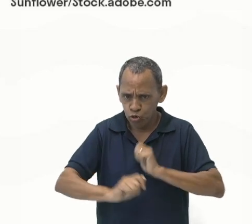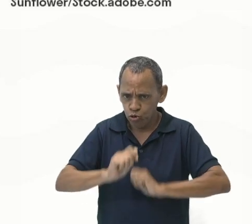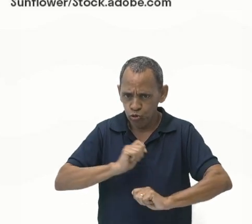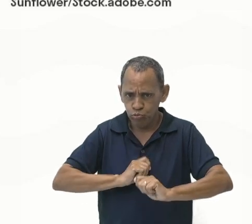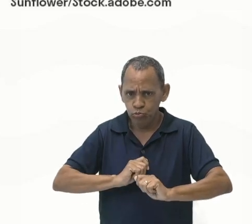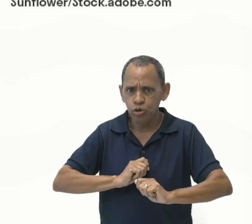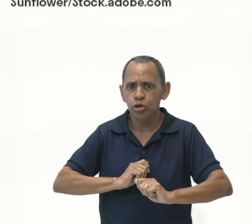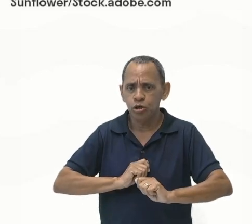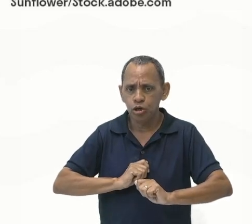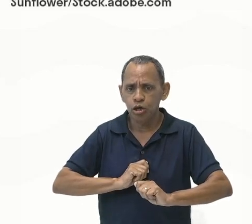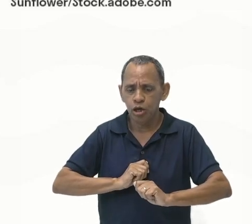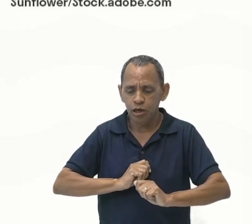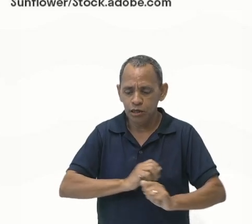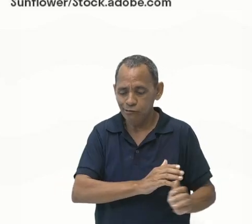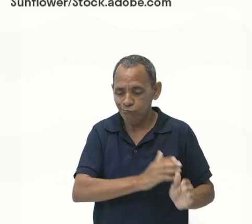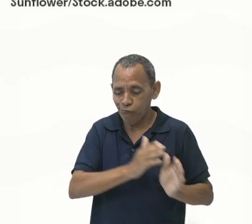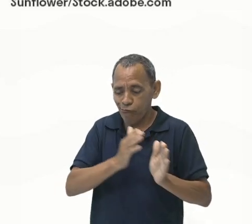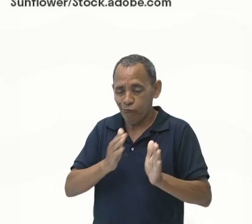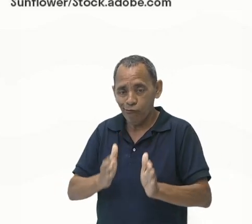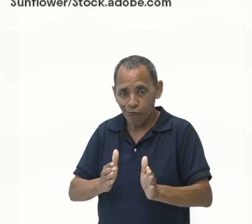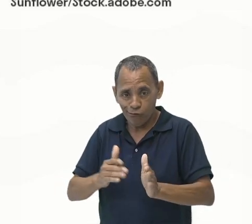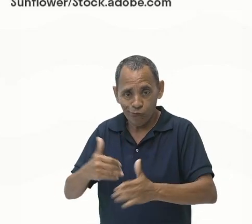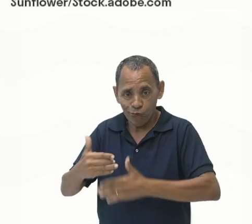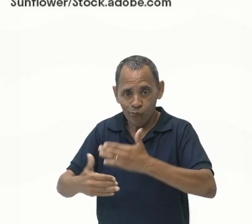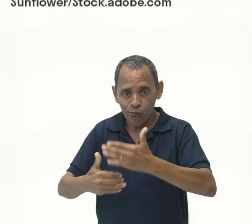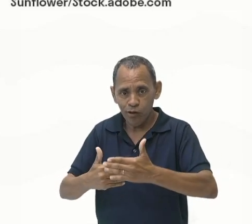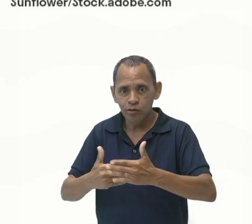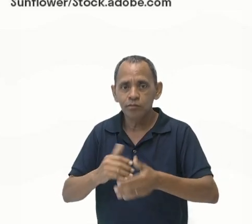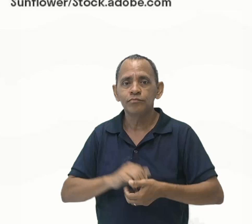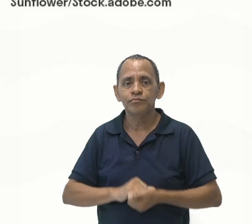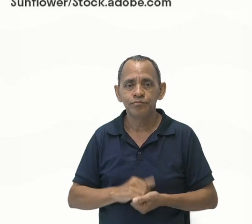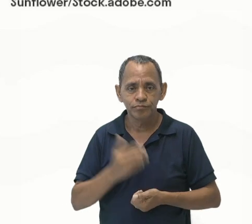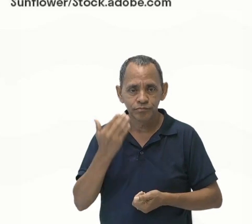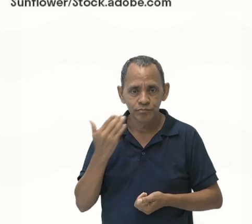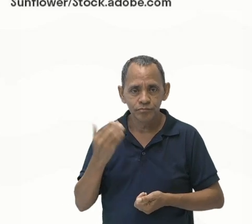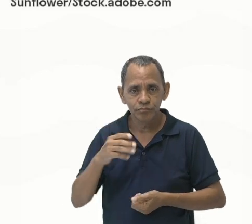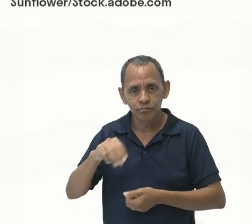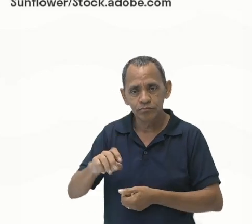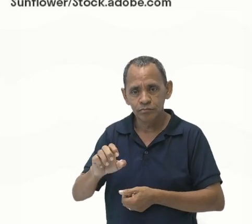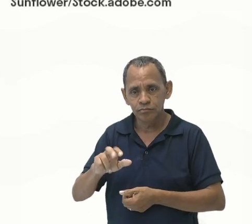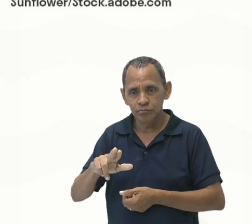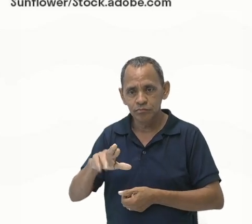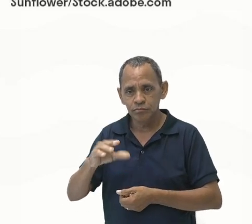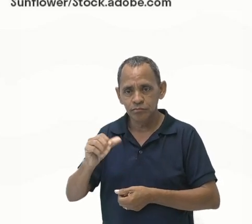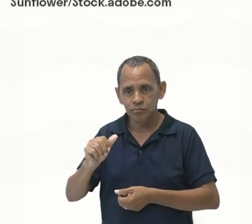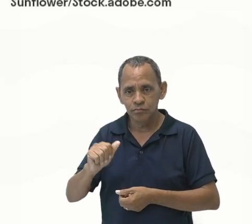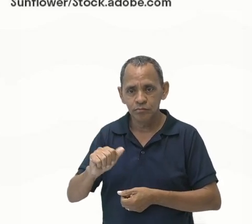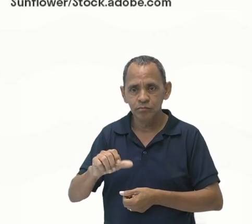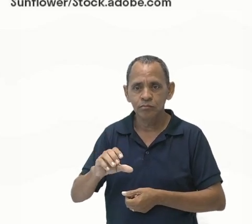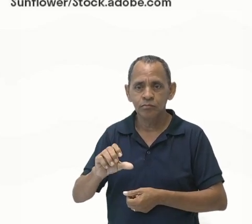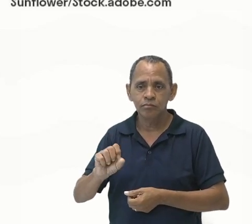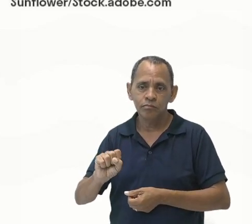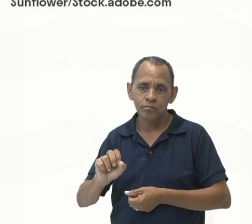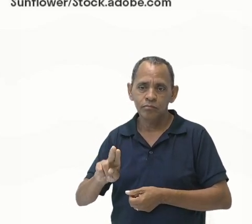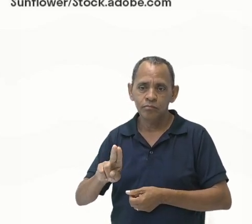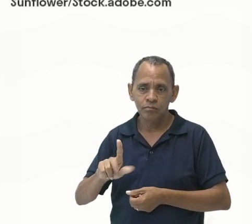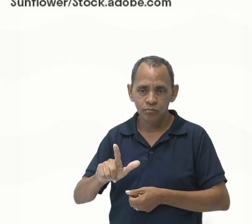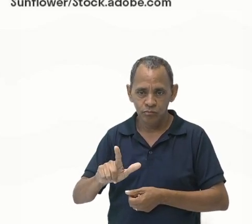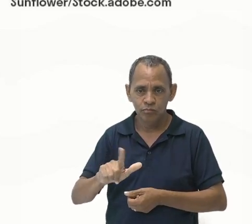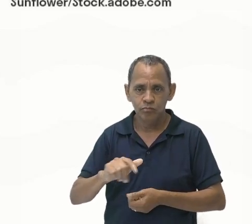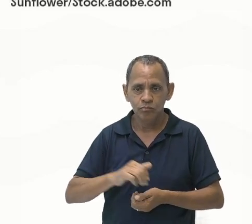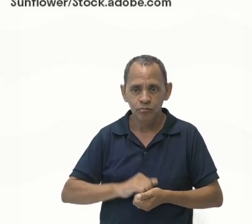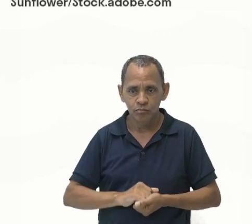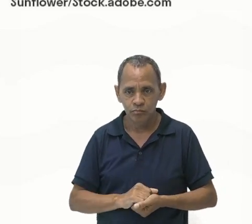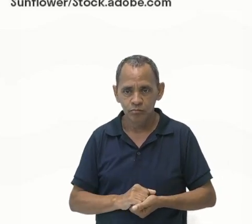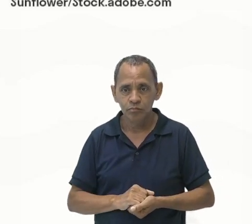exemplo de bloco econômico que esteja ali nessa etapa, né, de desenvolvimento, o Mercosul. Professor, o